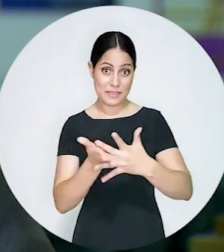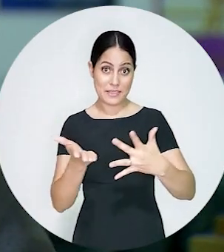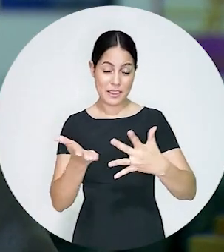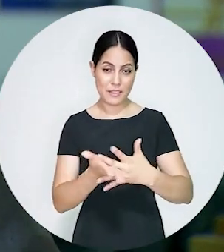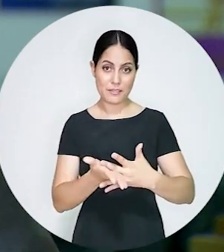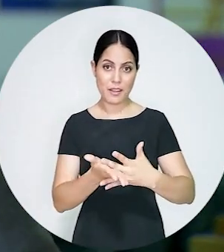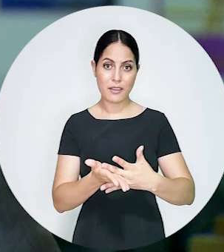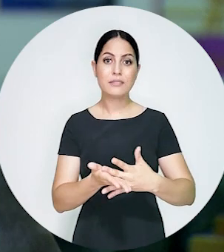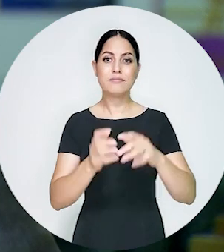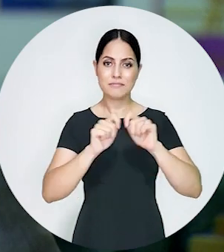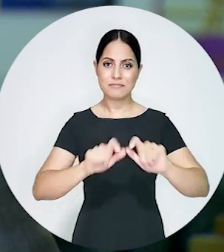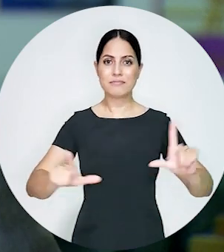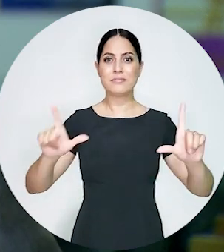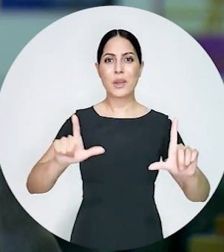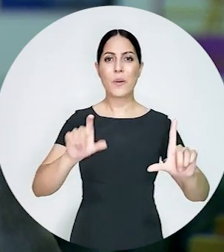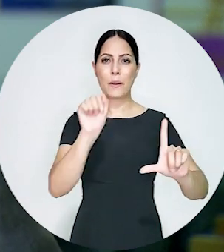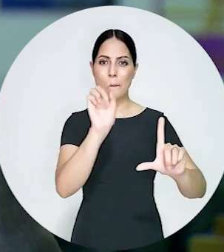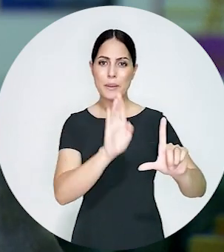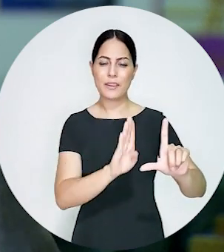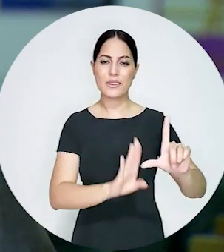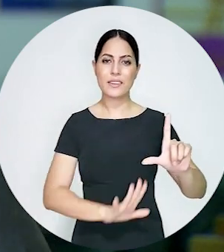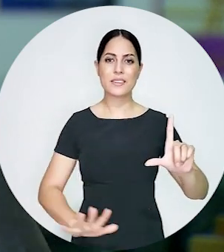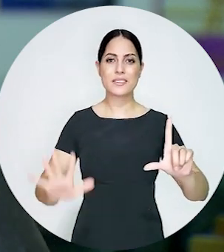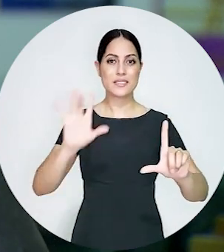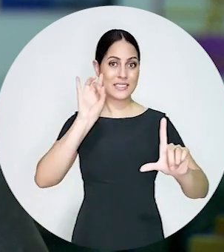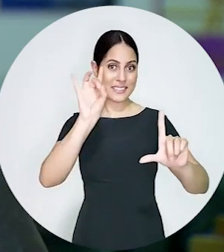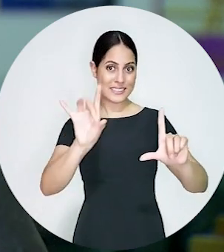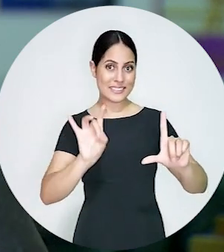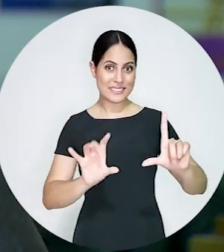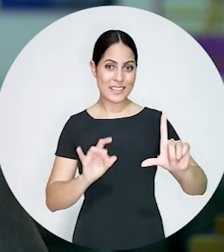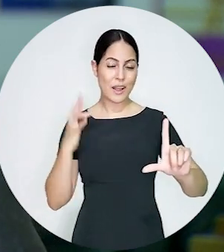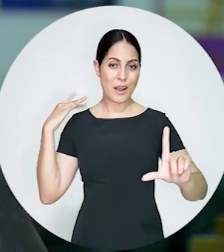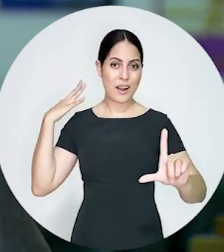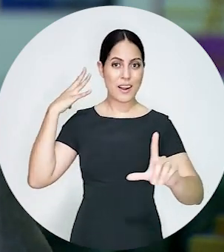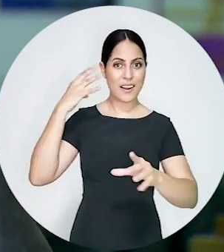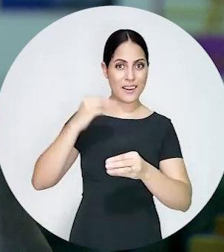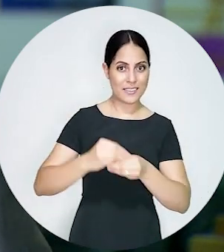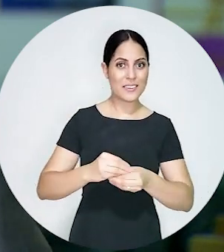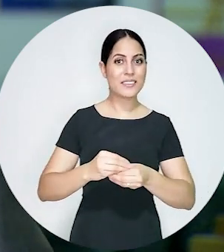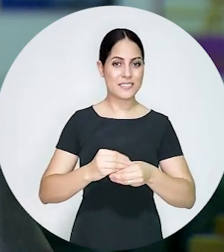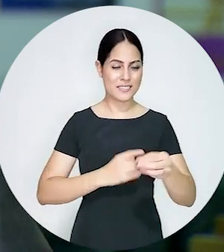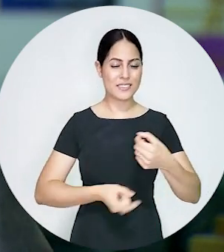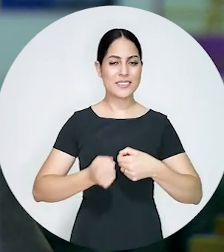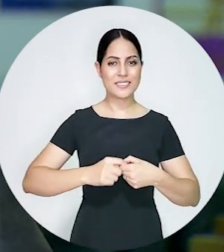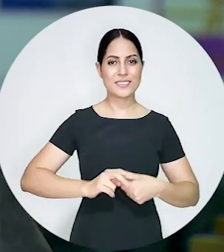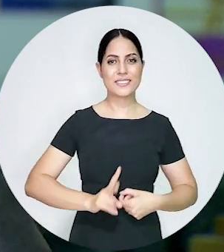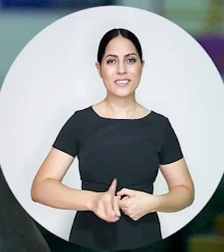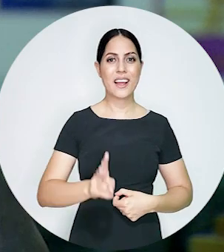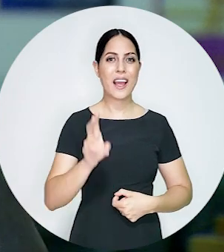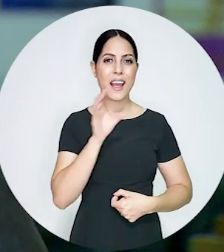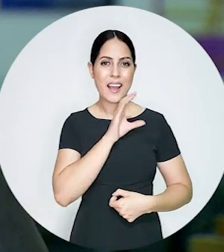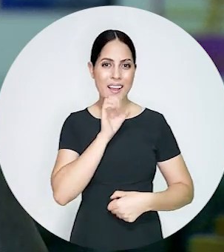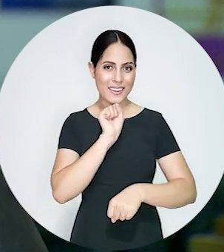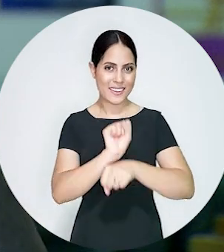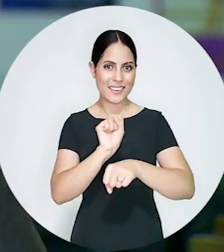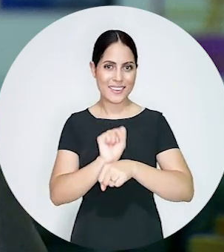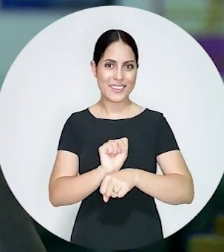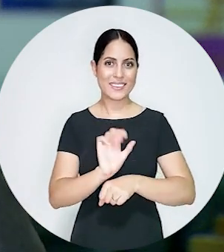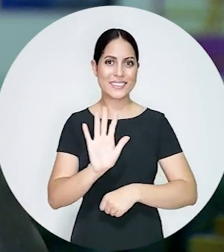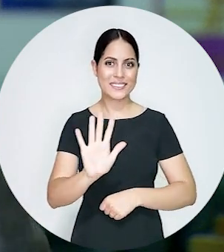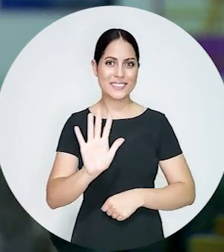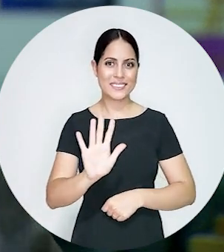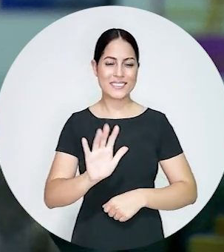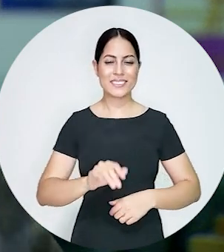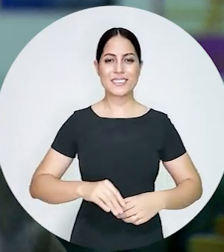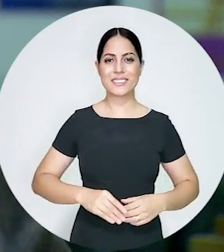breve intervalo e voltamos em instantes com mais OAB Nacional, edição retrospectiva. É muito rápido,